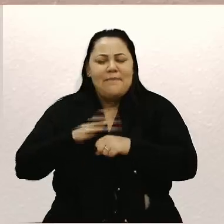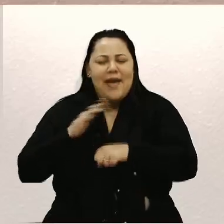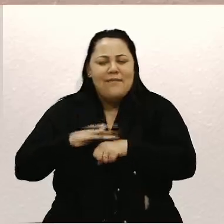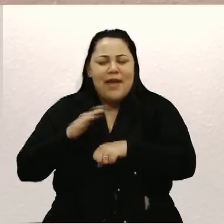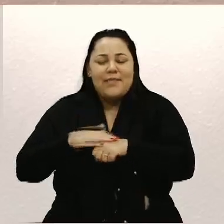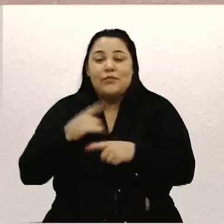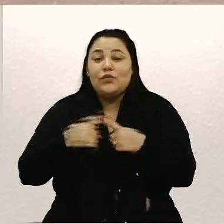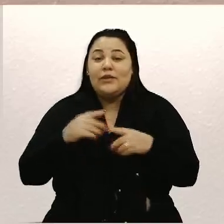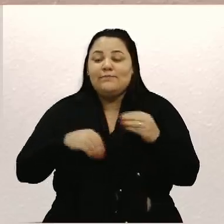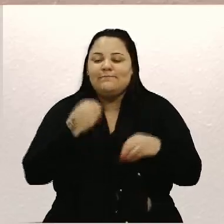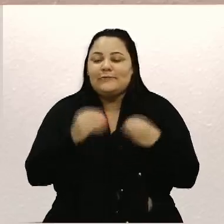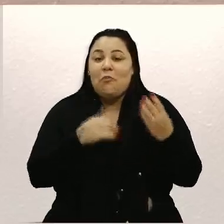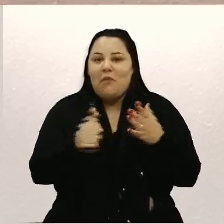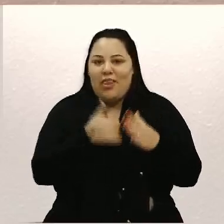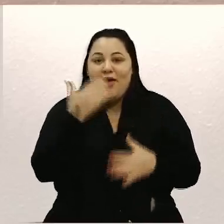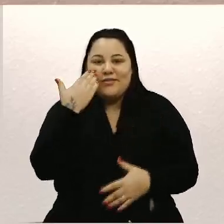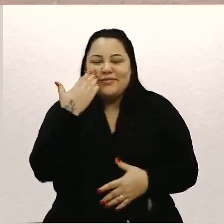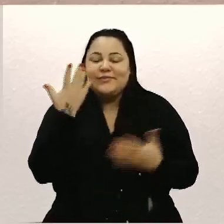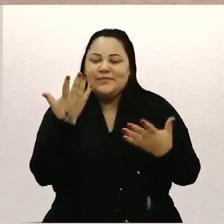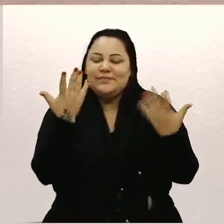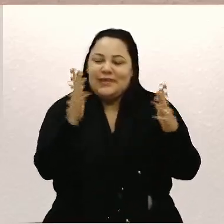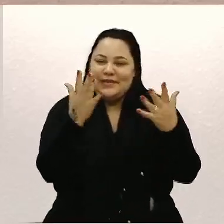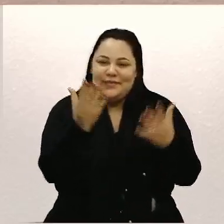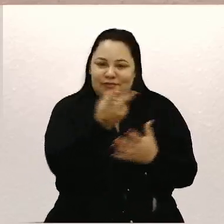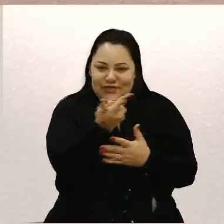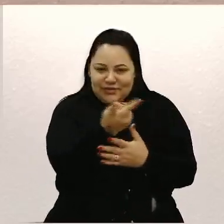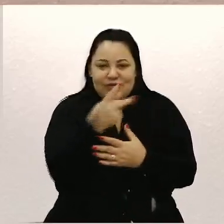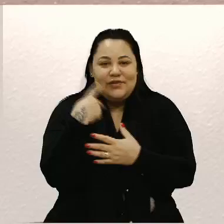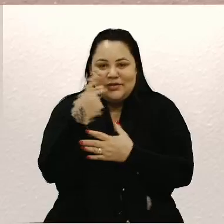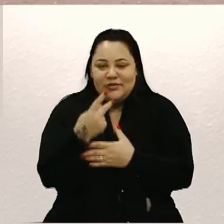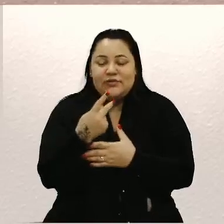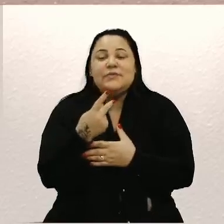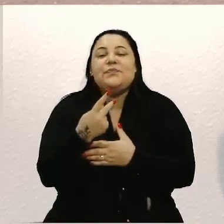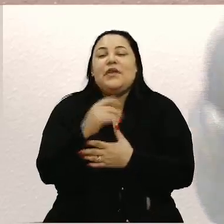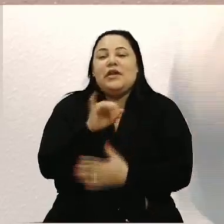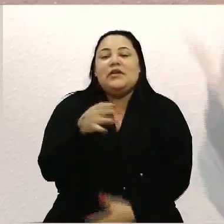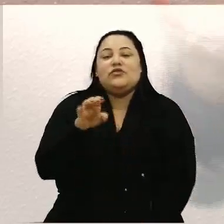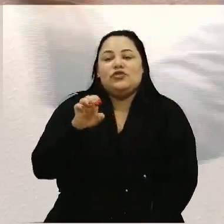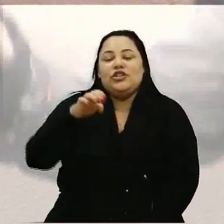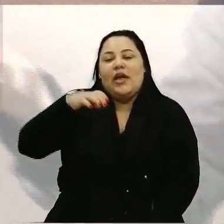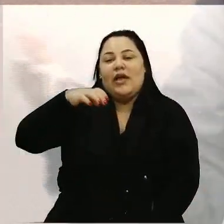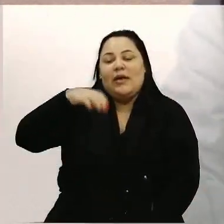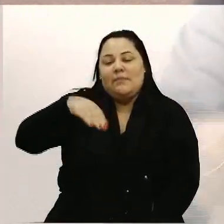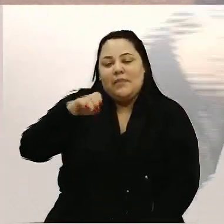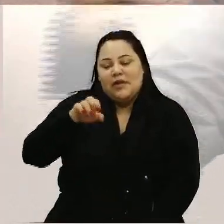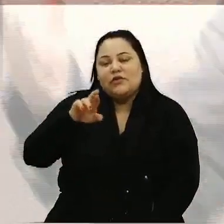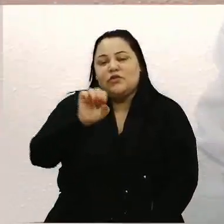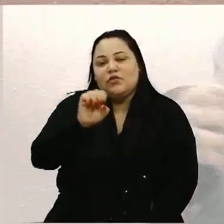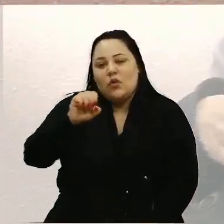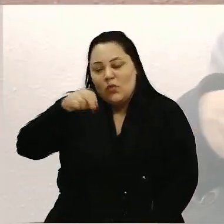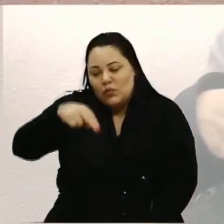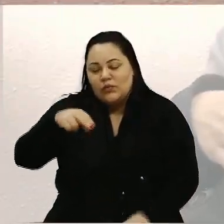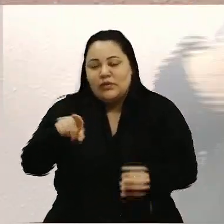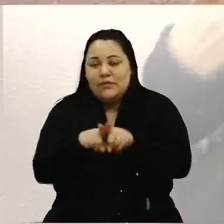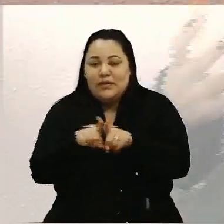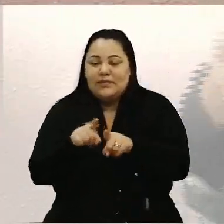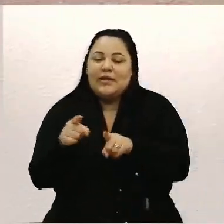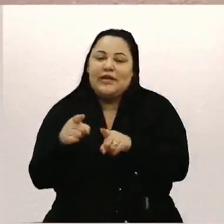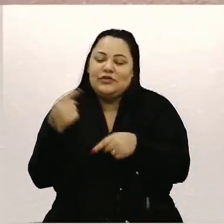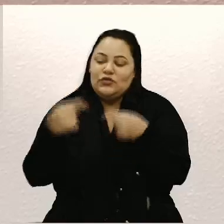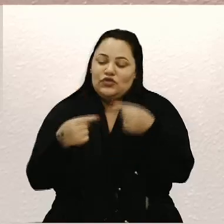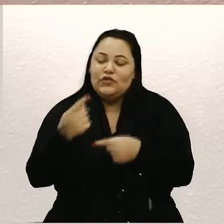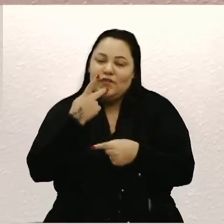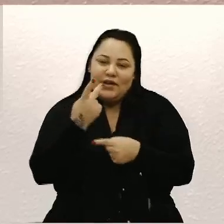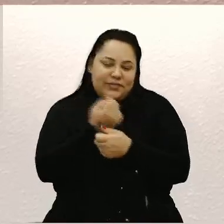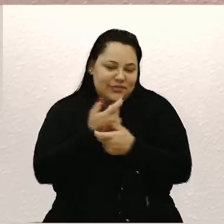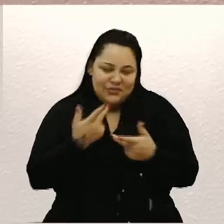sentindo melhor. Então, parabéns ao Gemerson também por ter trazido, né, esse momento para que a gente possa estar discutindo, estar falando sobre isso, estar falando